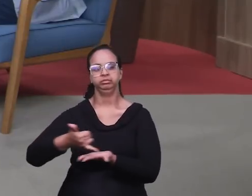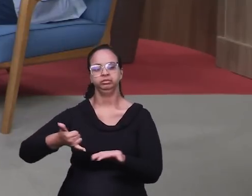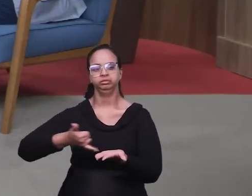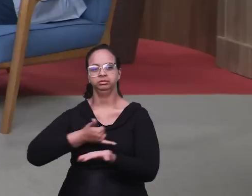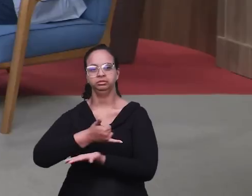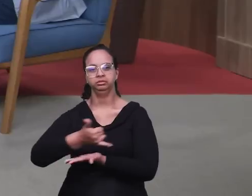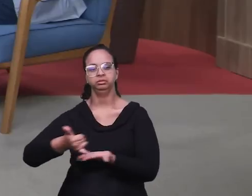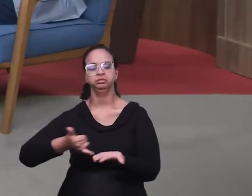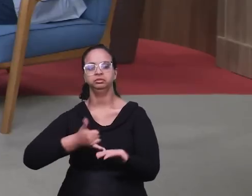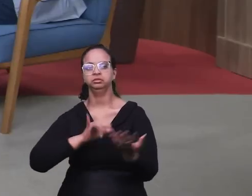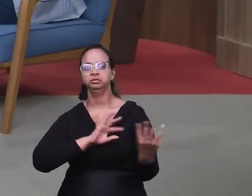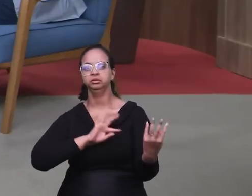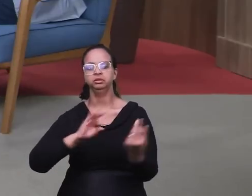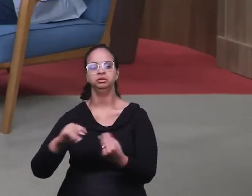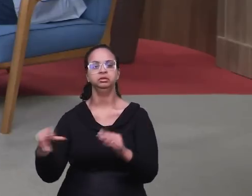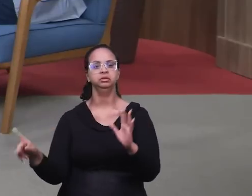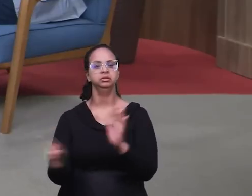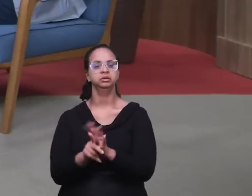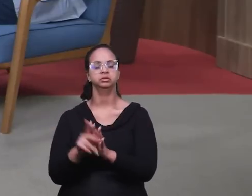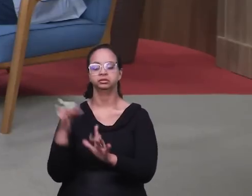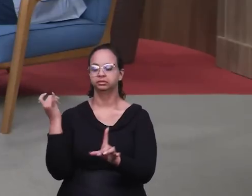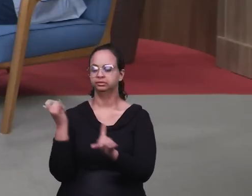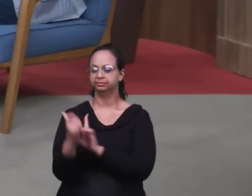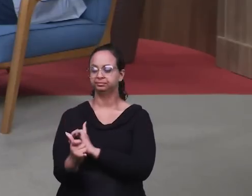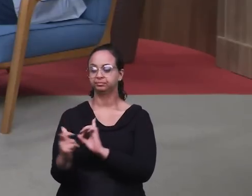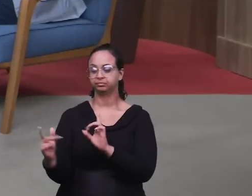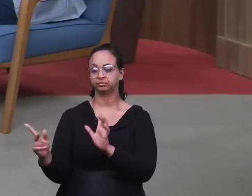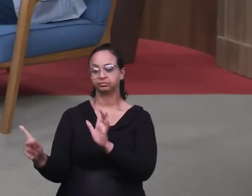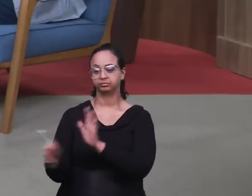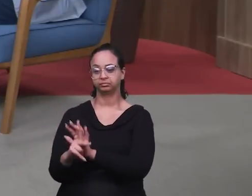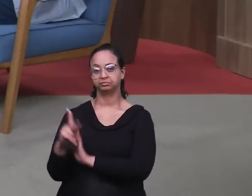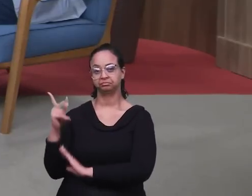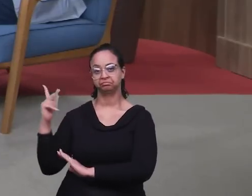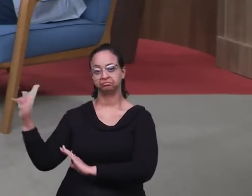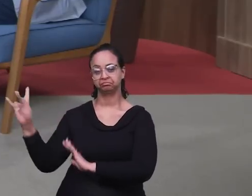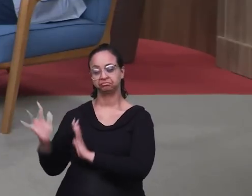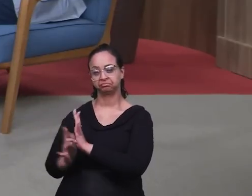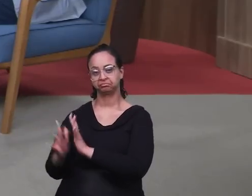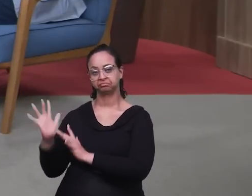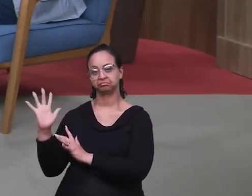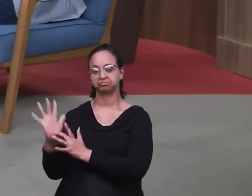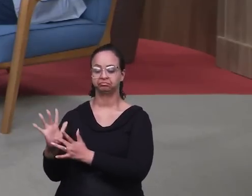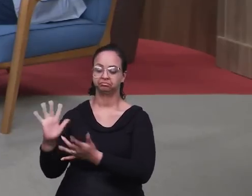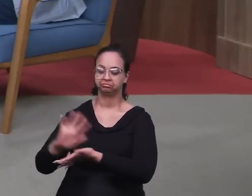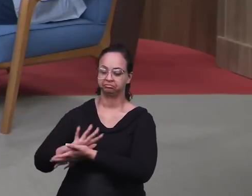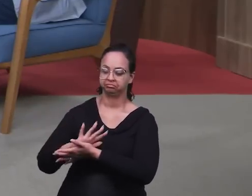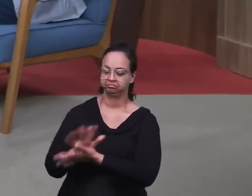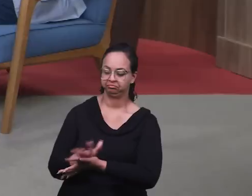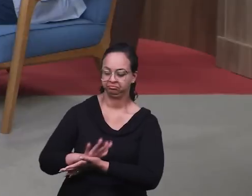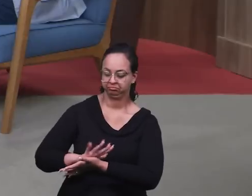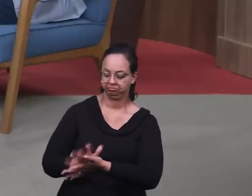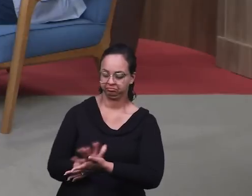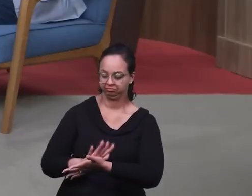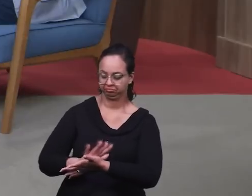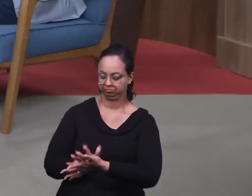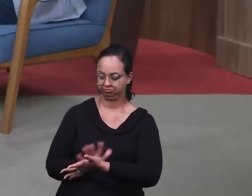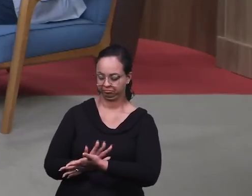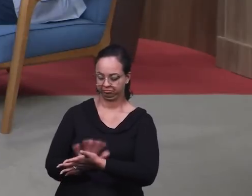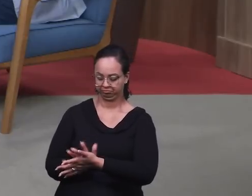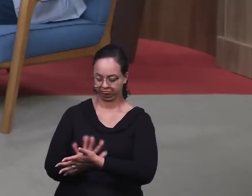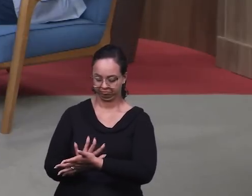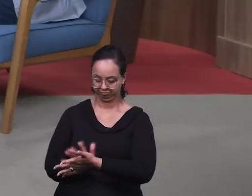óleo. Tudo profético. Típico de Jesus. Tipo de Jesus, né? Porque foi no esmagar do Senhor Jesus na